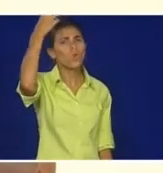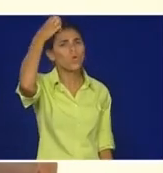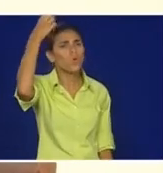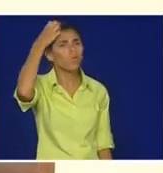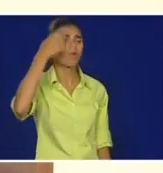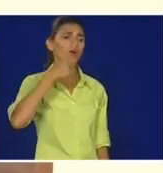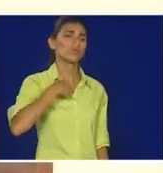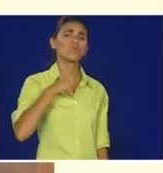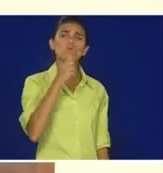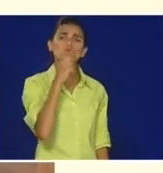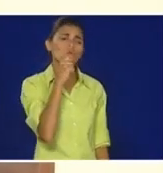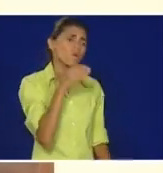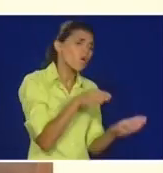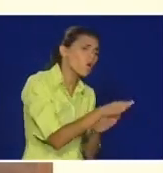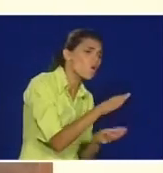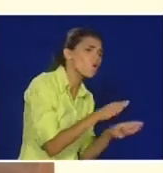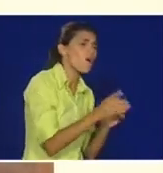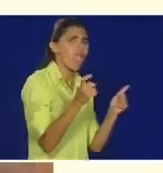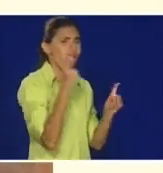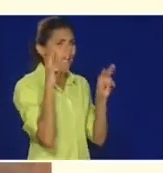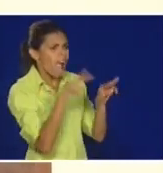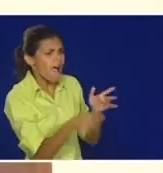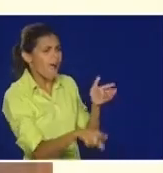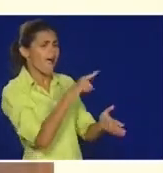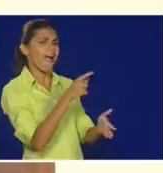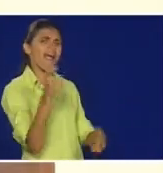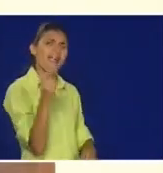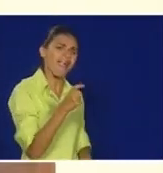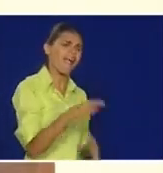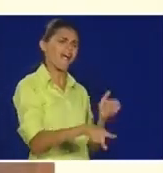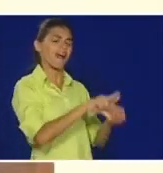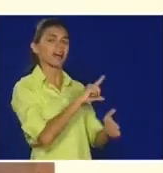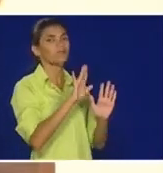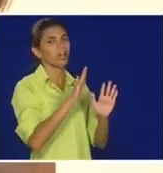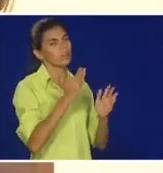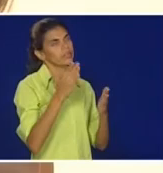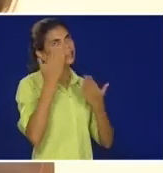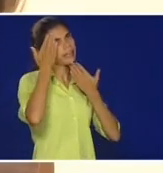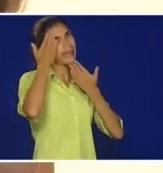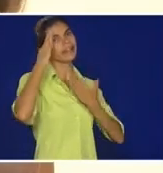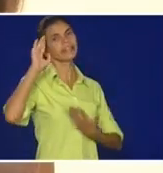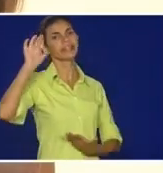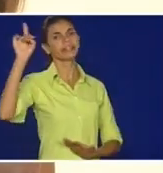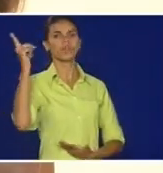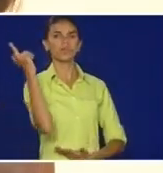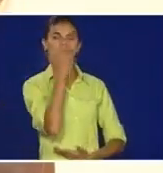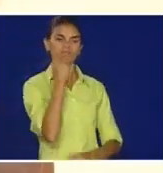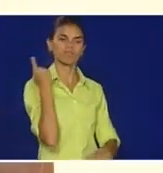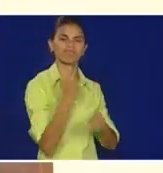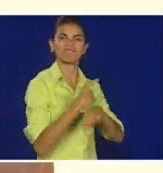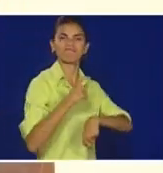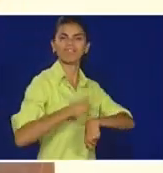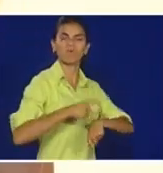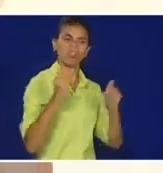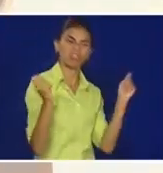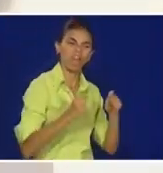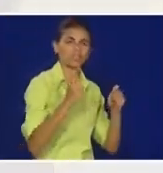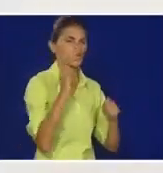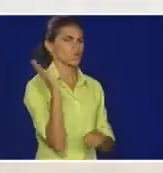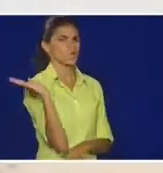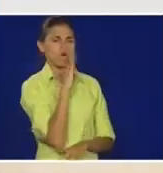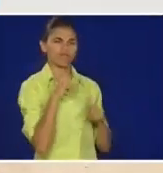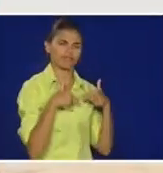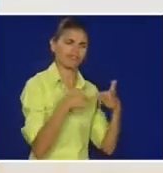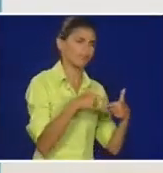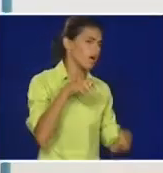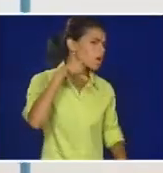de não termos sido nós a ter identificado. Mas graças a Deus ainda deu tempo dele usando o aparelhinho se